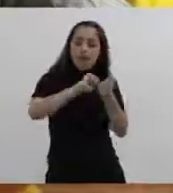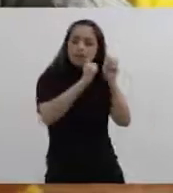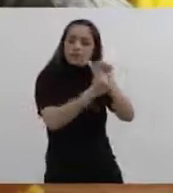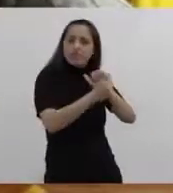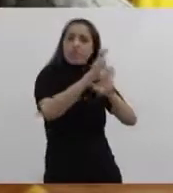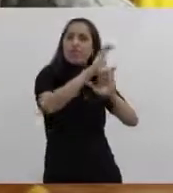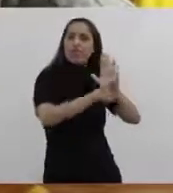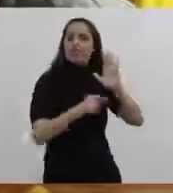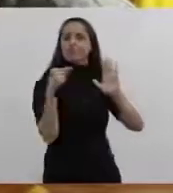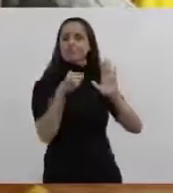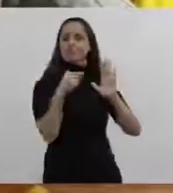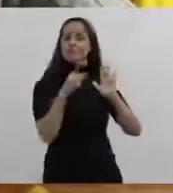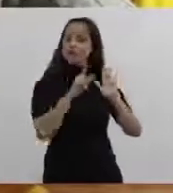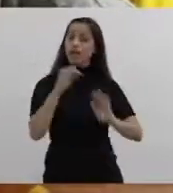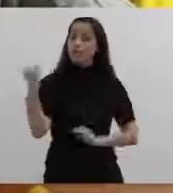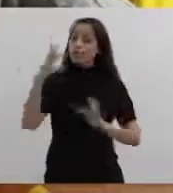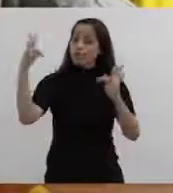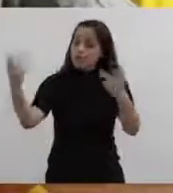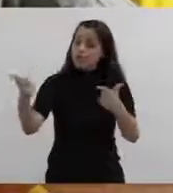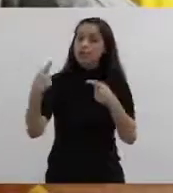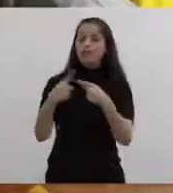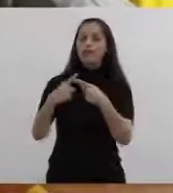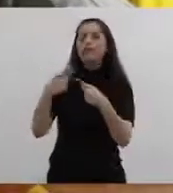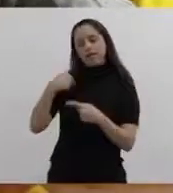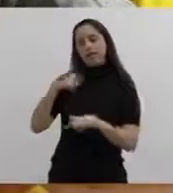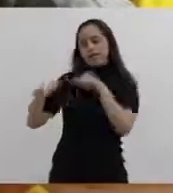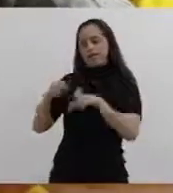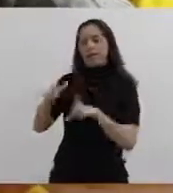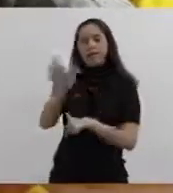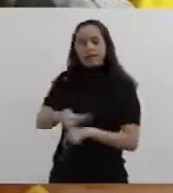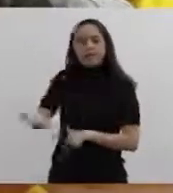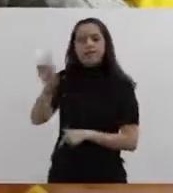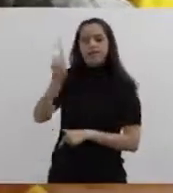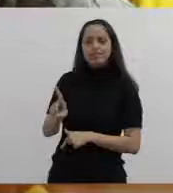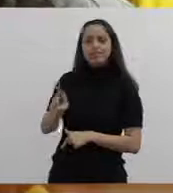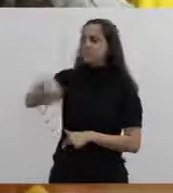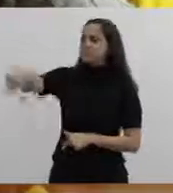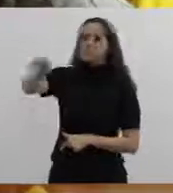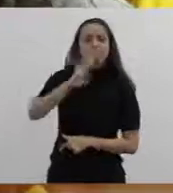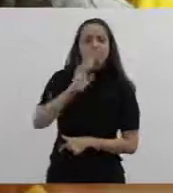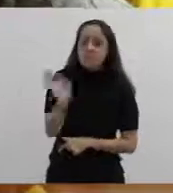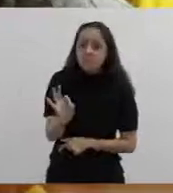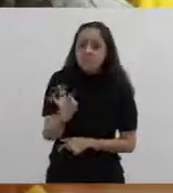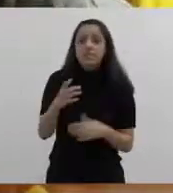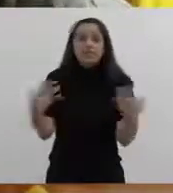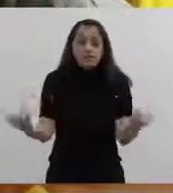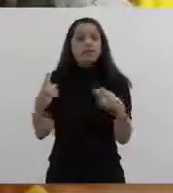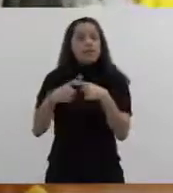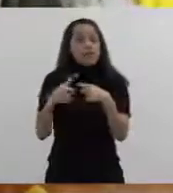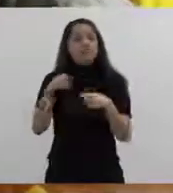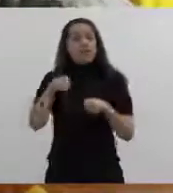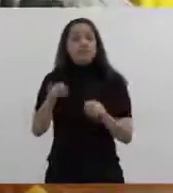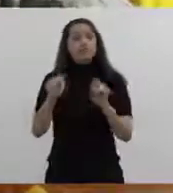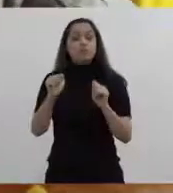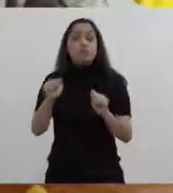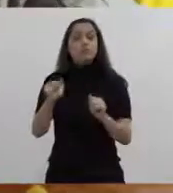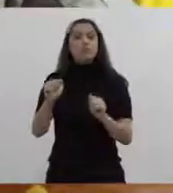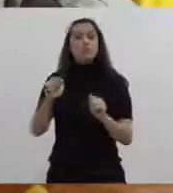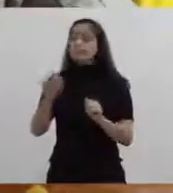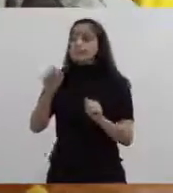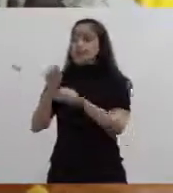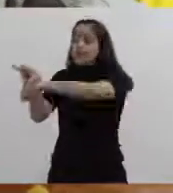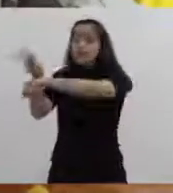eu achava que elas devem ser para todos. Porque eu trabalhava com os estudantes com deficiência, mas as outras pessoas não. Por que poderia ser útil para